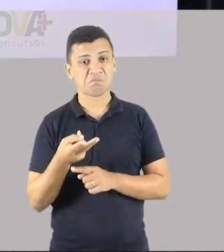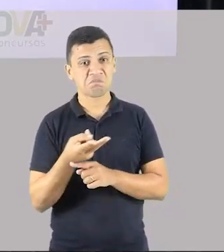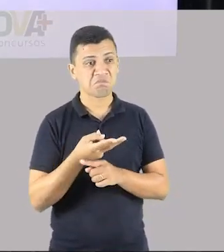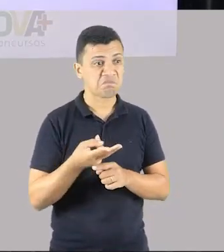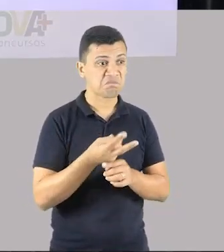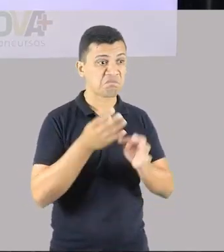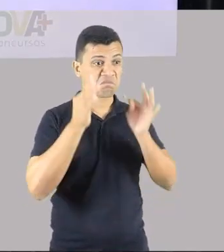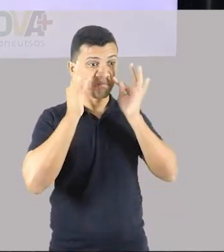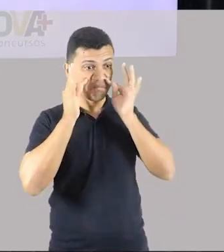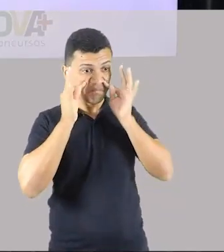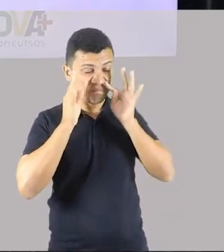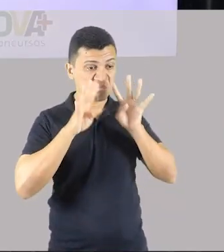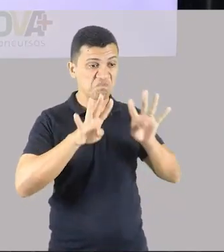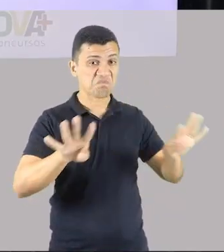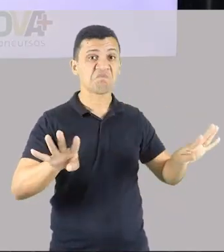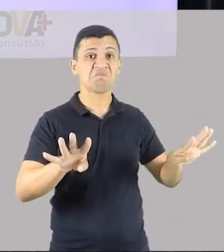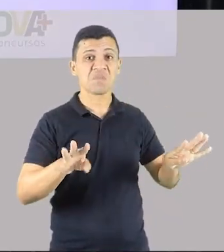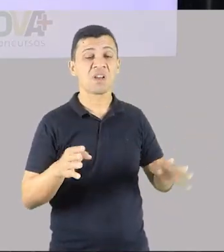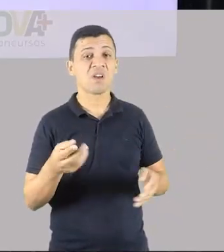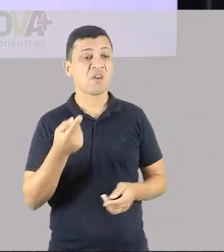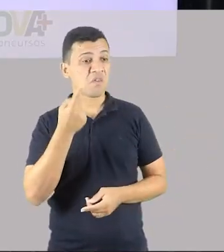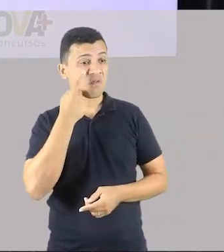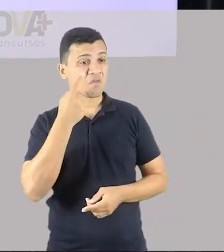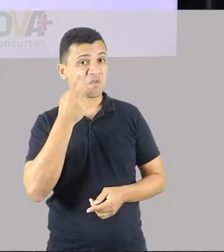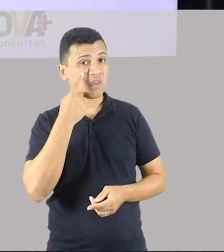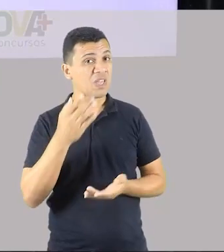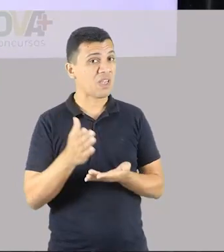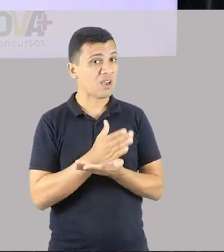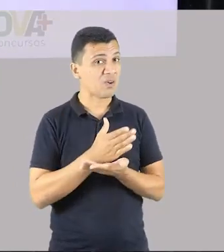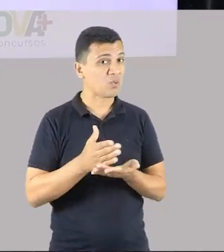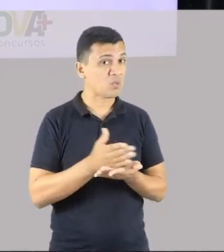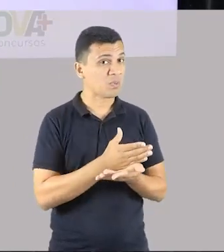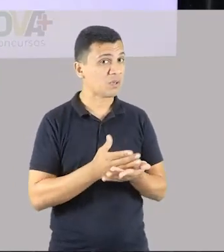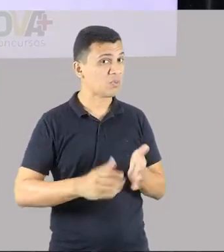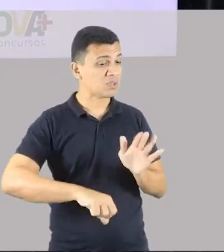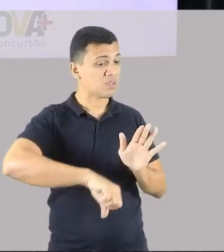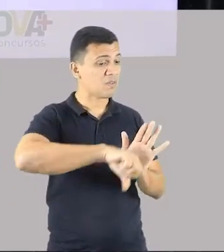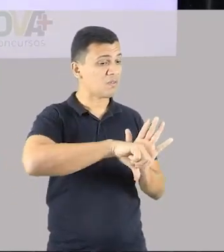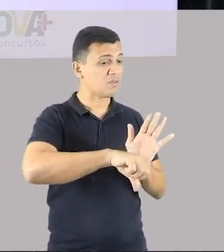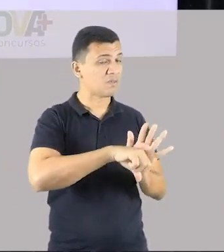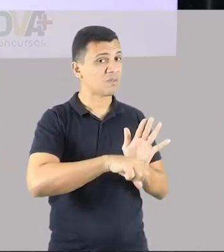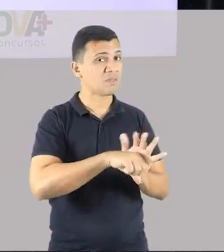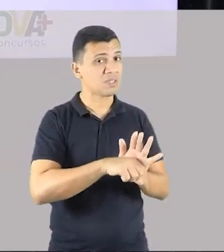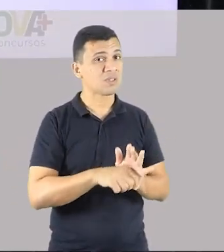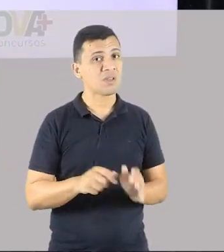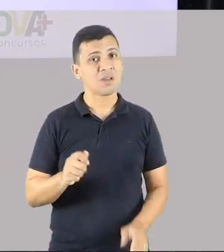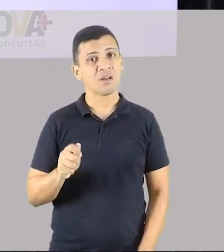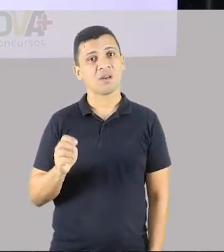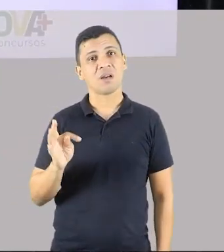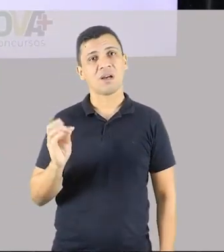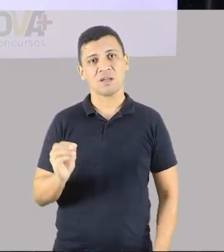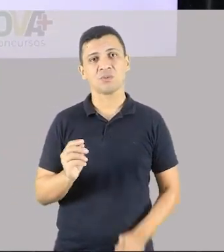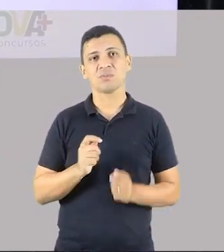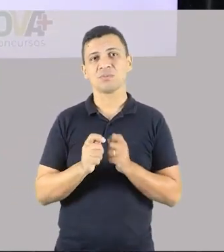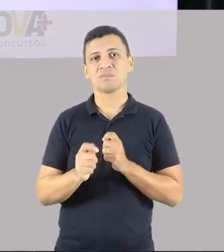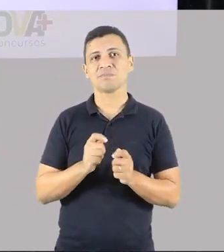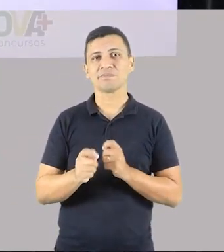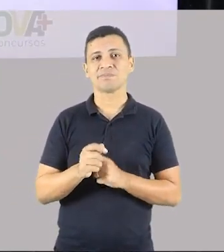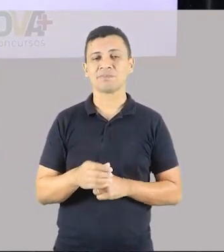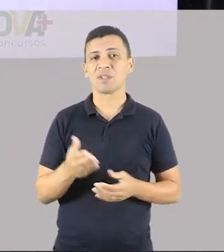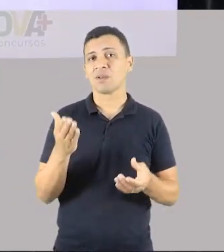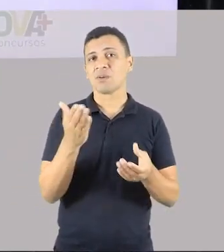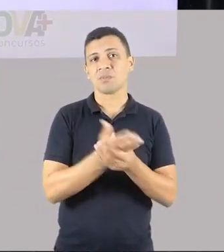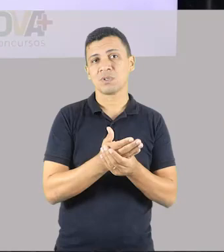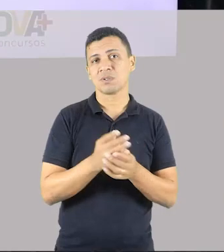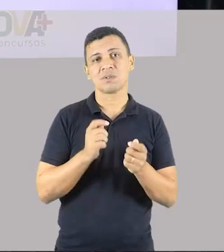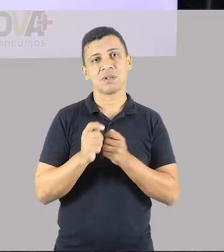algum tipo de ilícito, algum tipo de vício em ato administrativo. Os processos administrativos